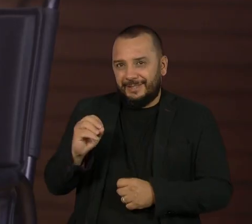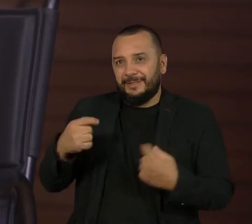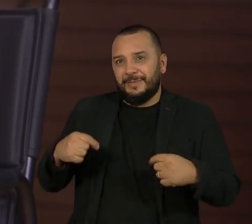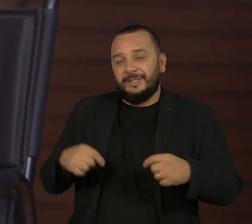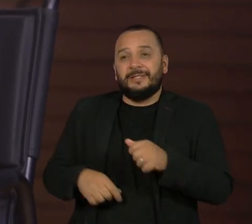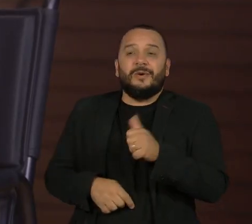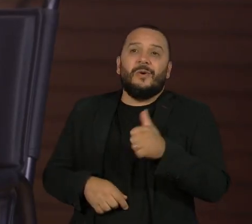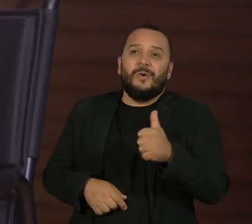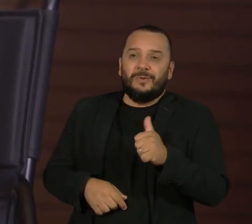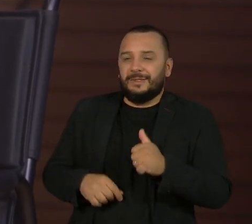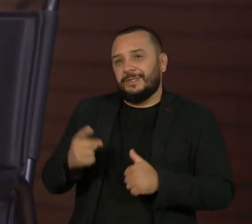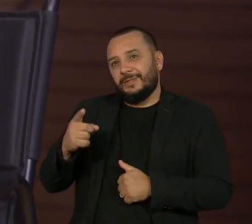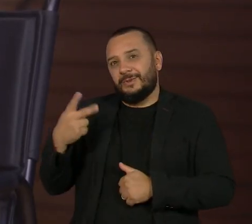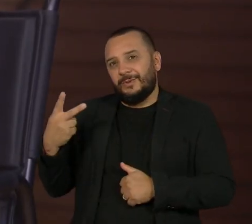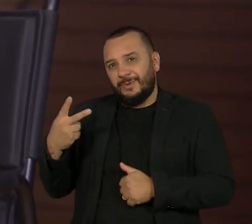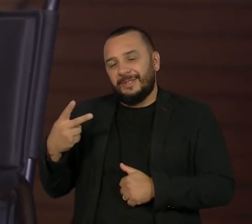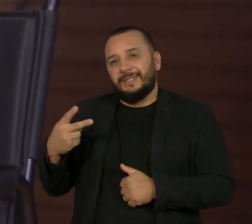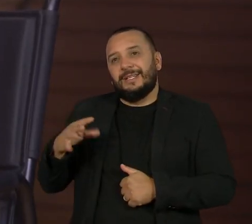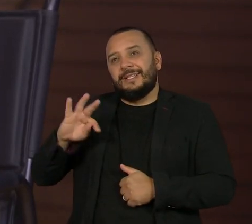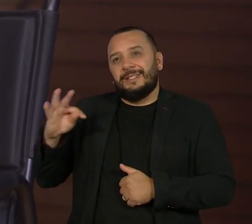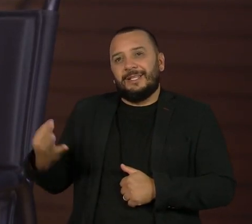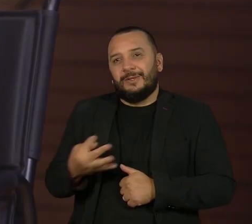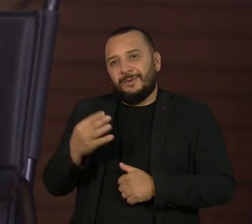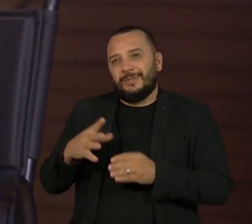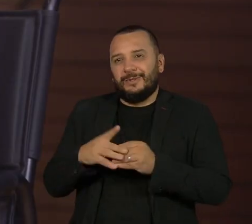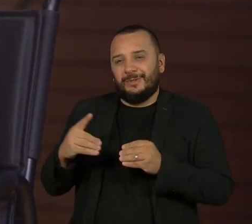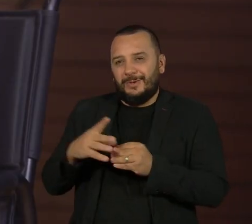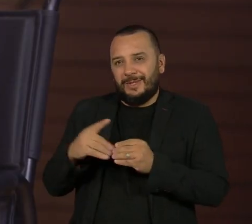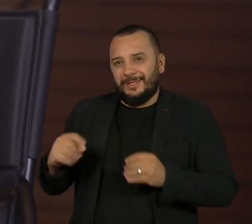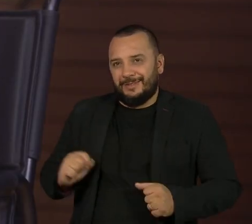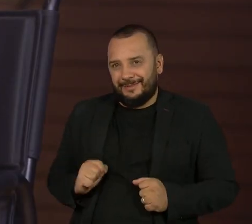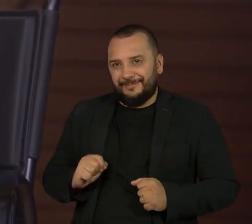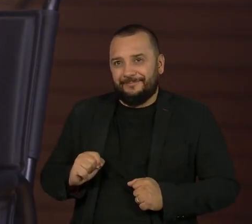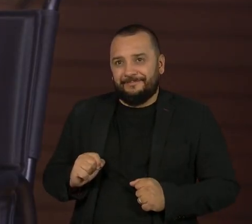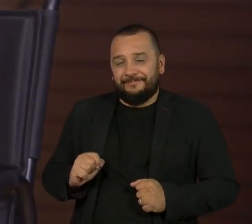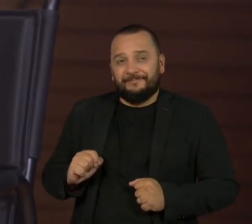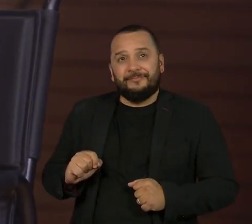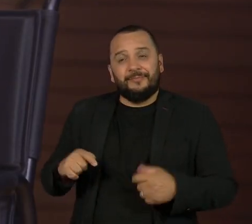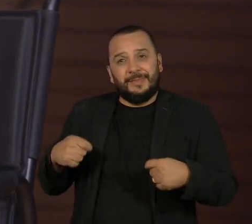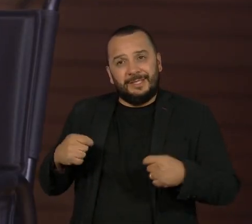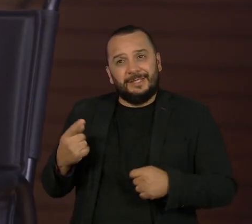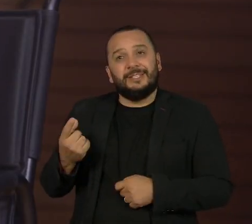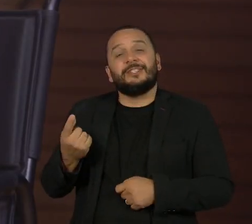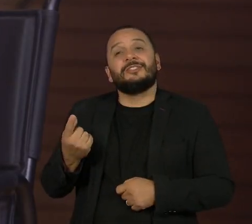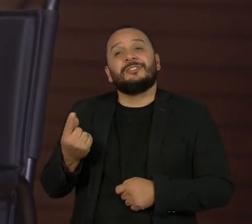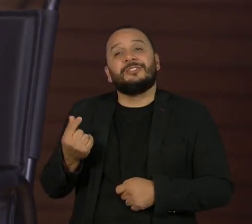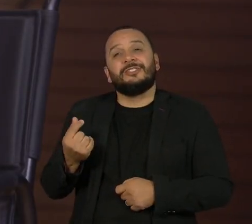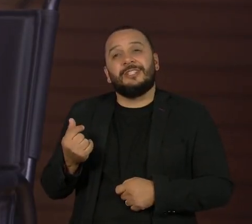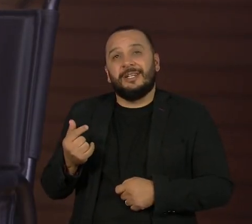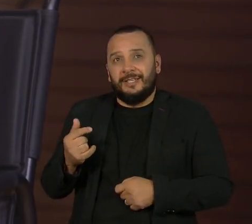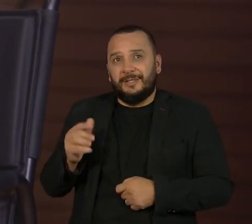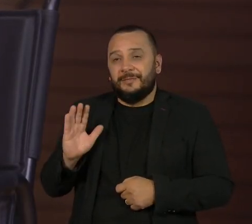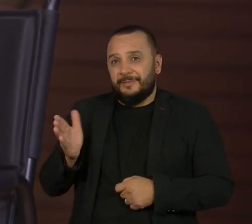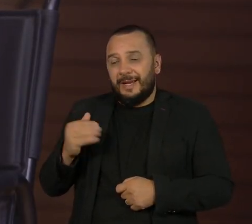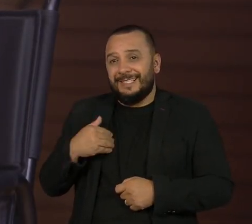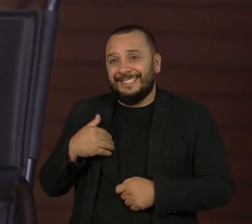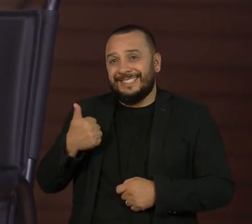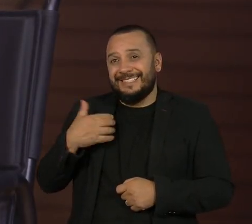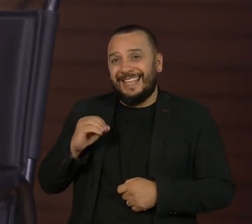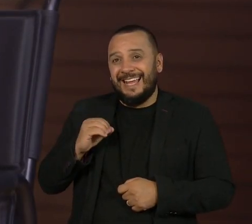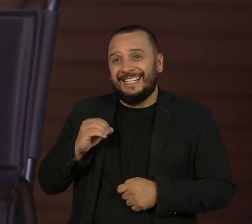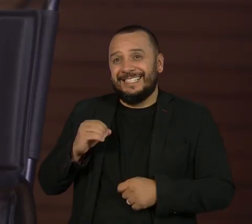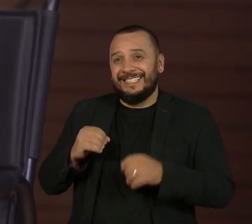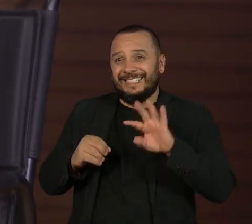11, 12 trilhões de dólares. Então, a gente precisa de mais, vamos facilitar aqui a conta, mais 10